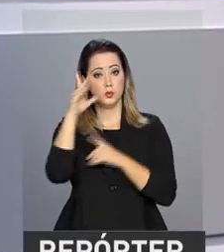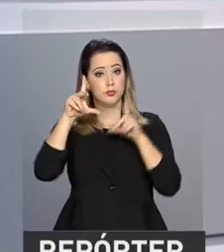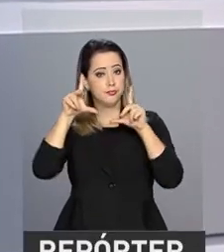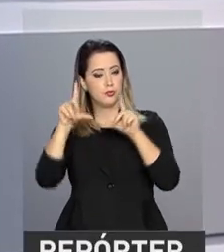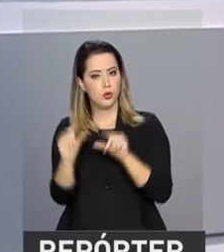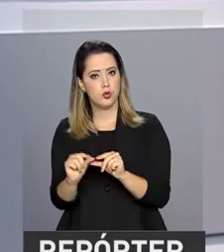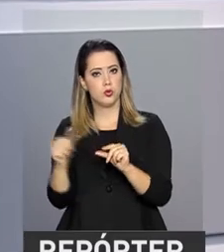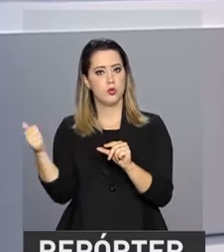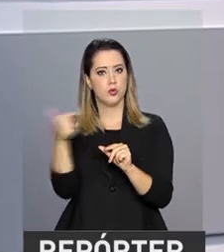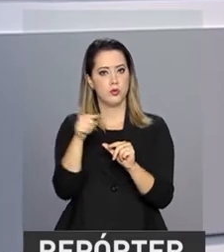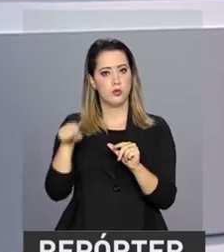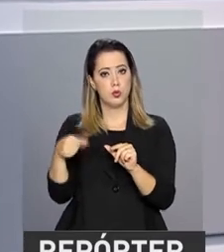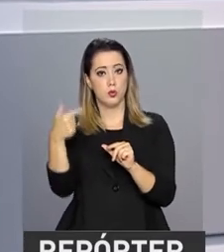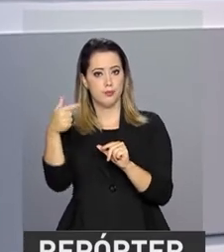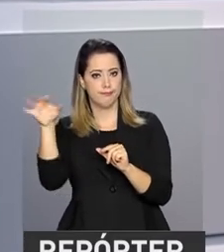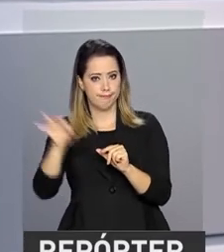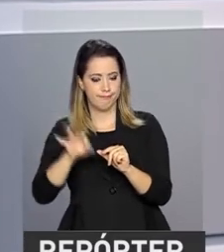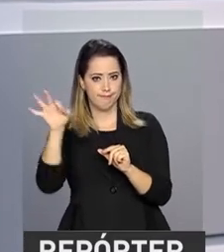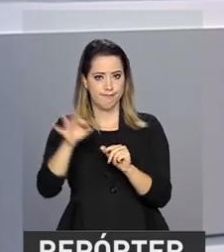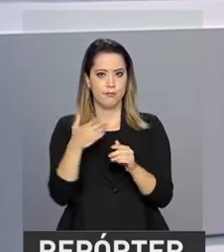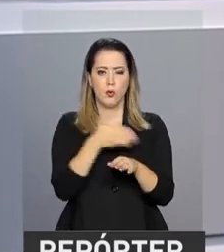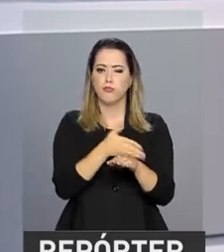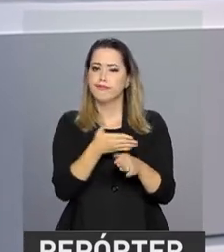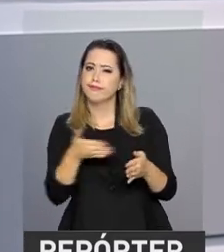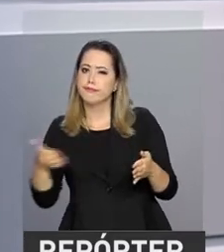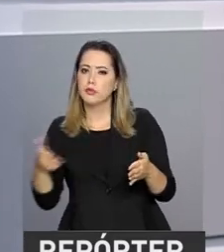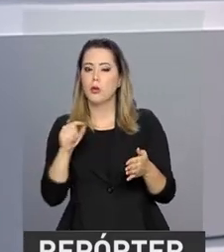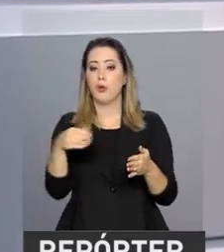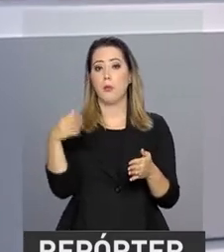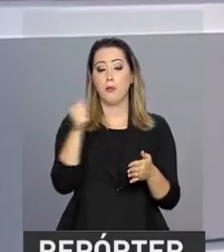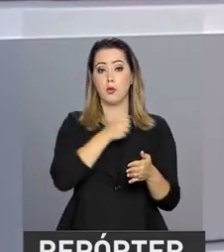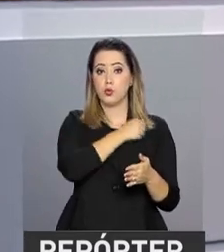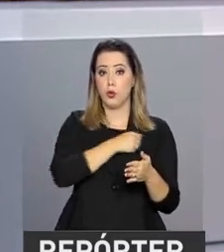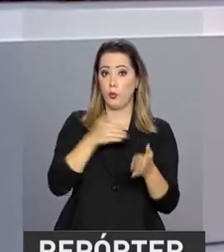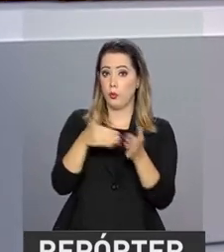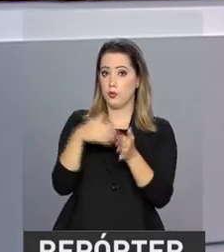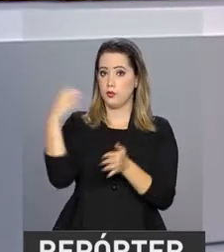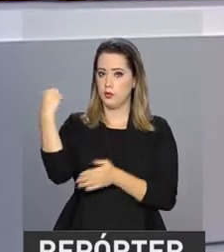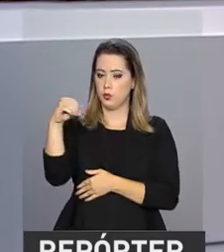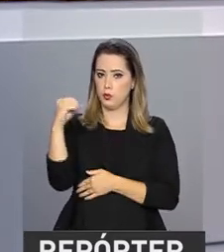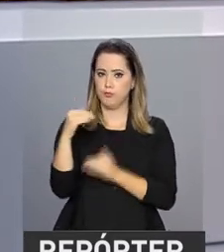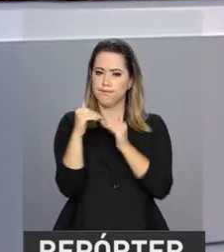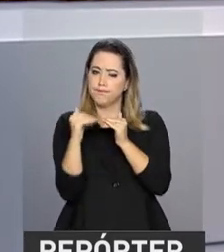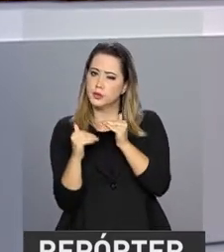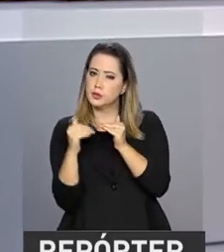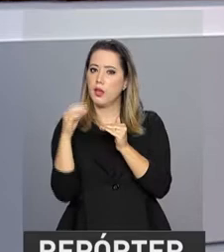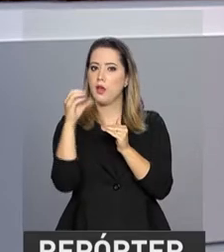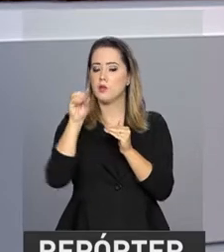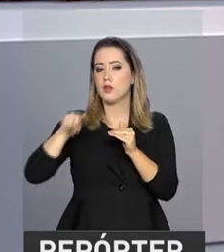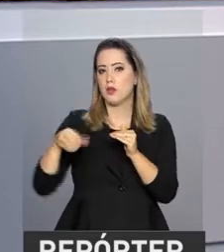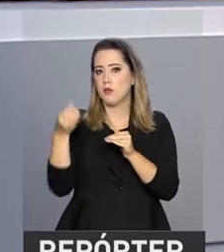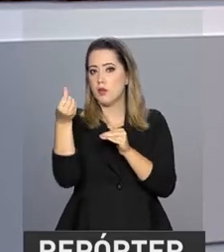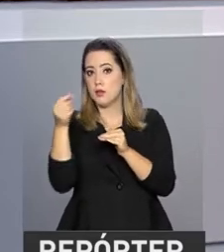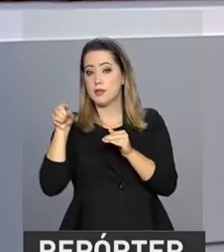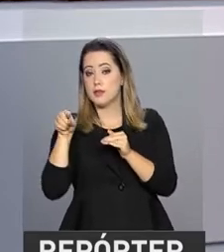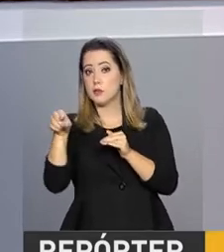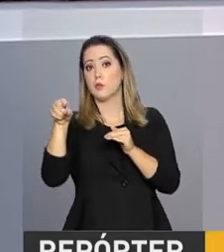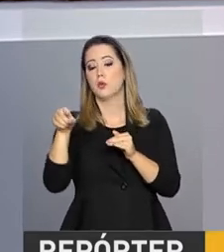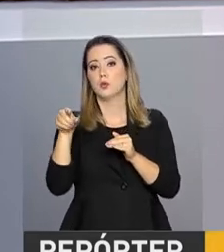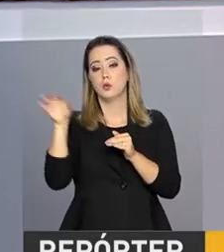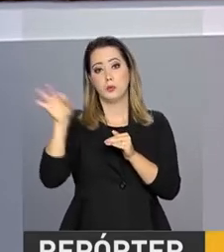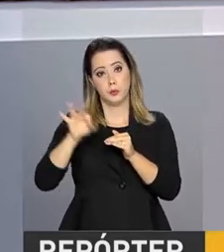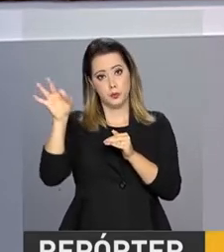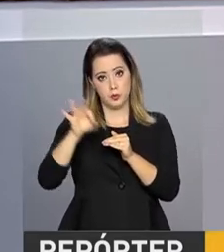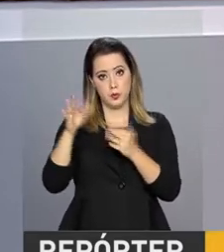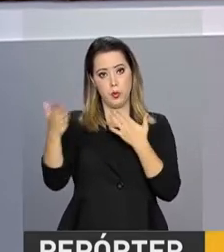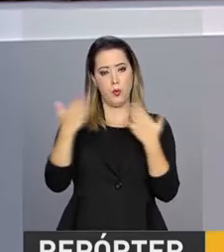recuou para 12,2 por cento no período entre agosto e outubro um recuo de 0,6 ponto percentual em